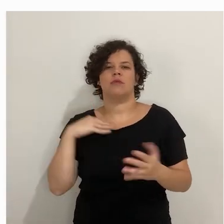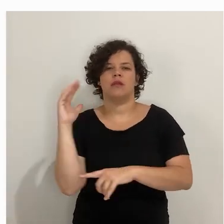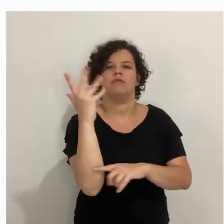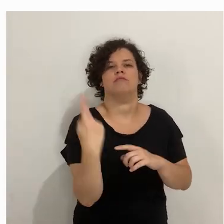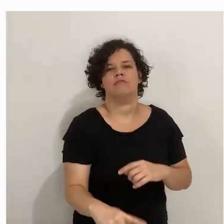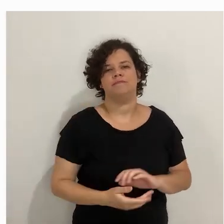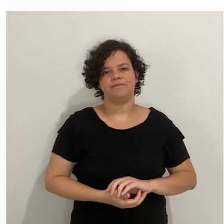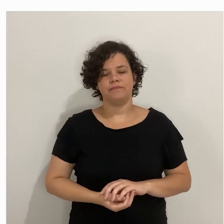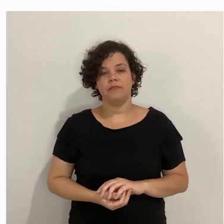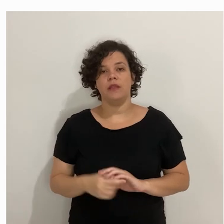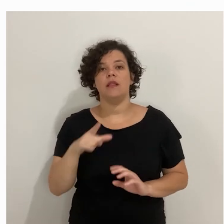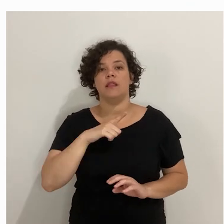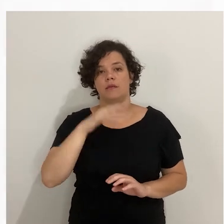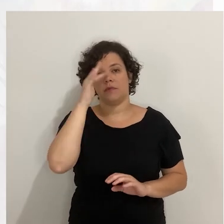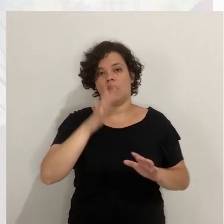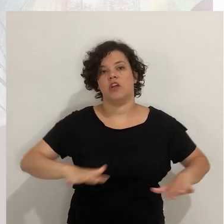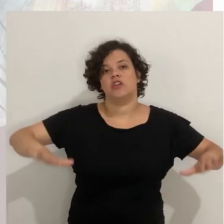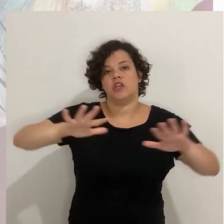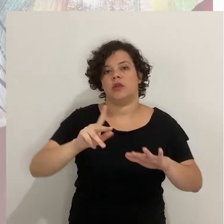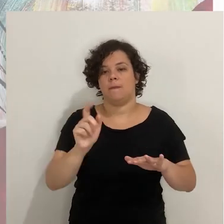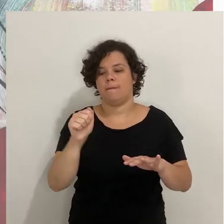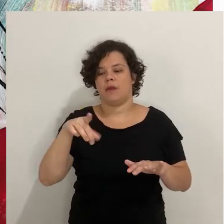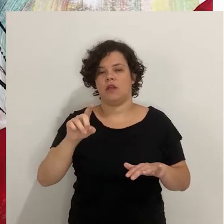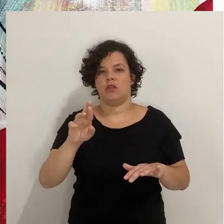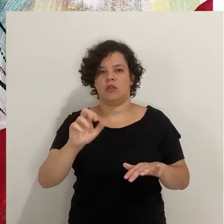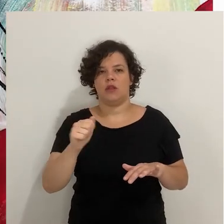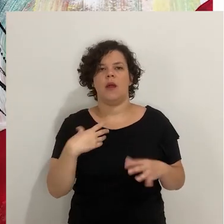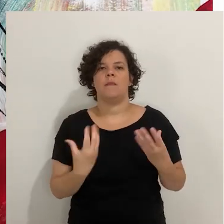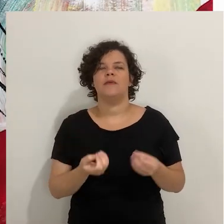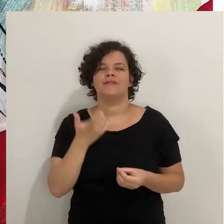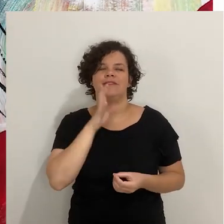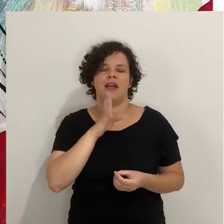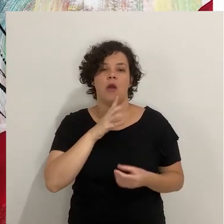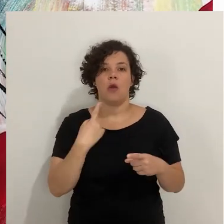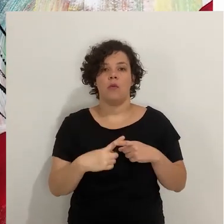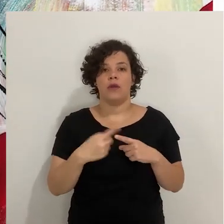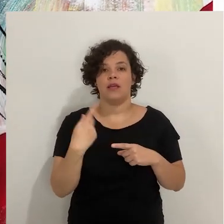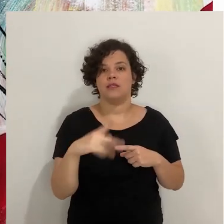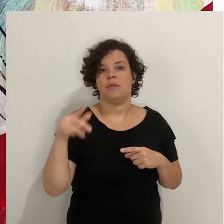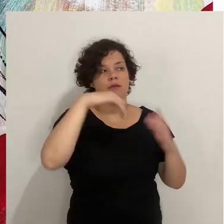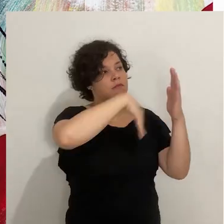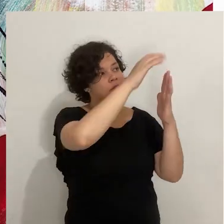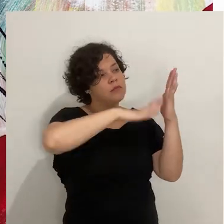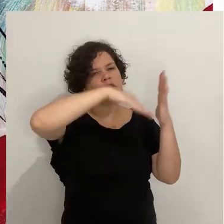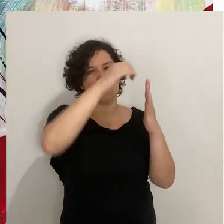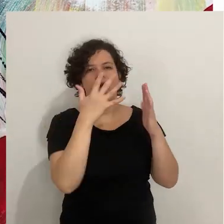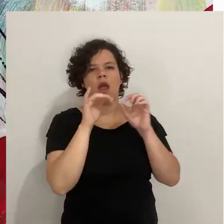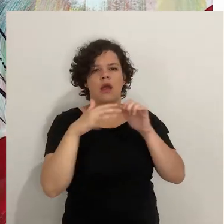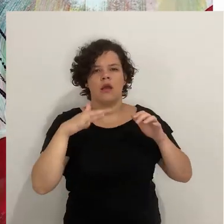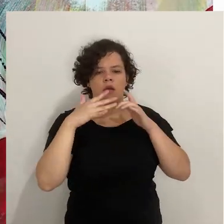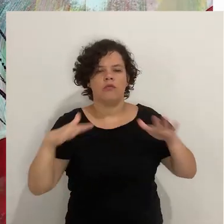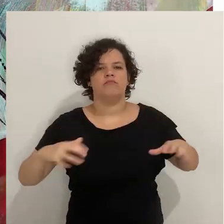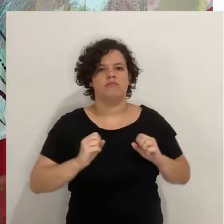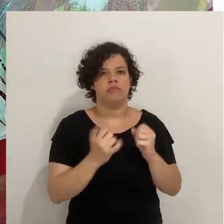equilíbrio dessa natureza? Animação 2020. Tem o Jardim de Pandora e que foi super interessante, porque ao mesmo tempo que essas pinturas têm